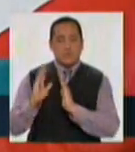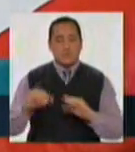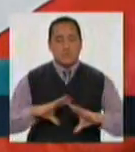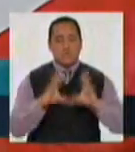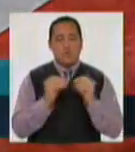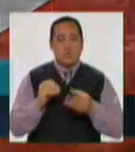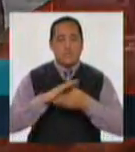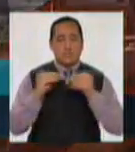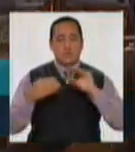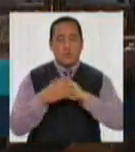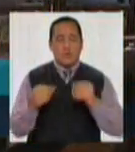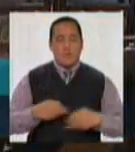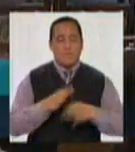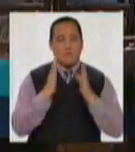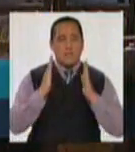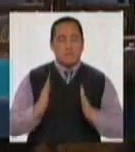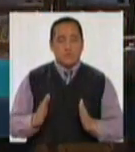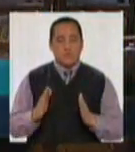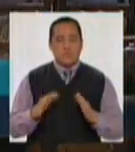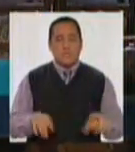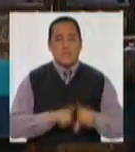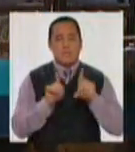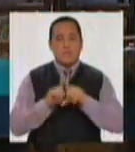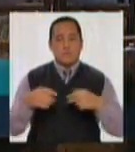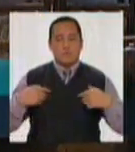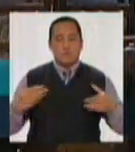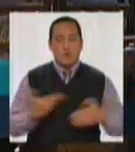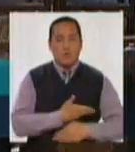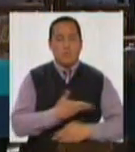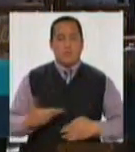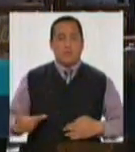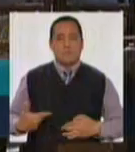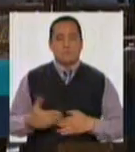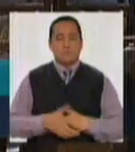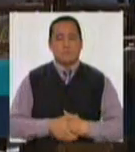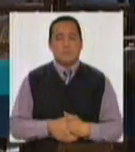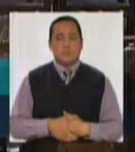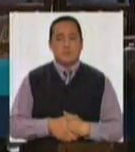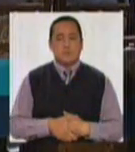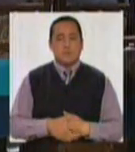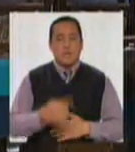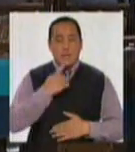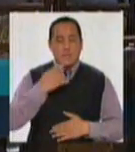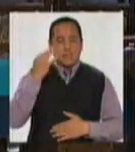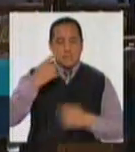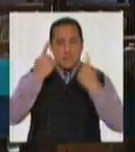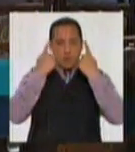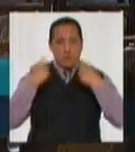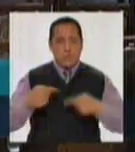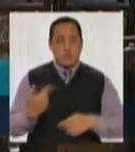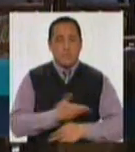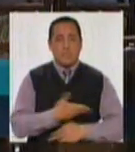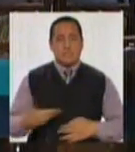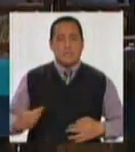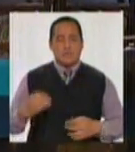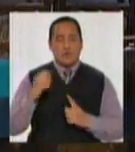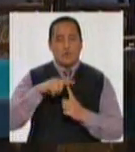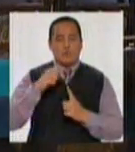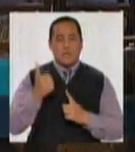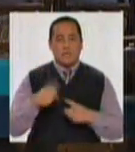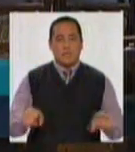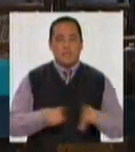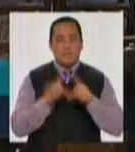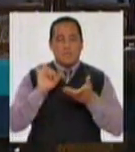processos históricos e da formação de nossos governos. Tenho certeza, coincidimos, presidente Humala, que